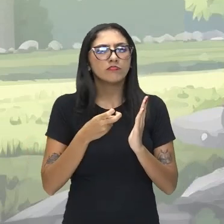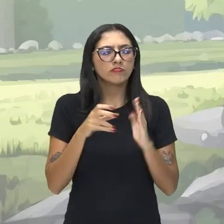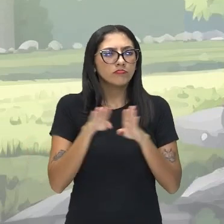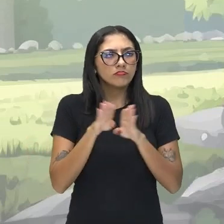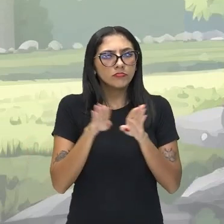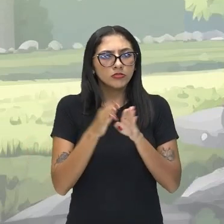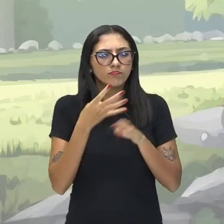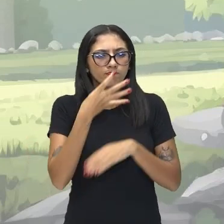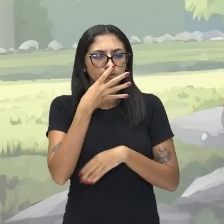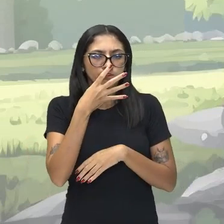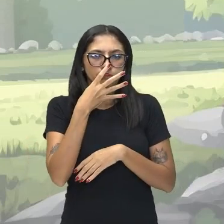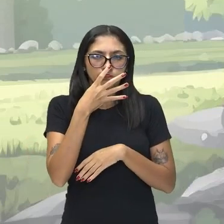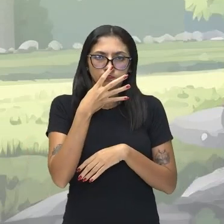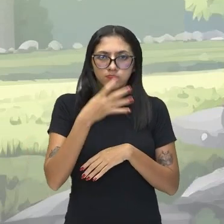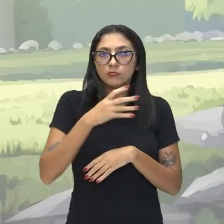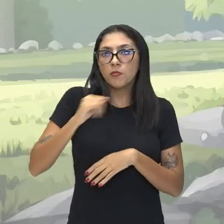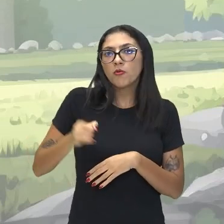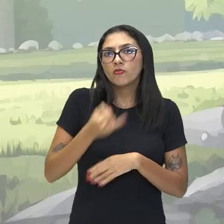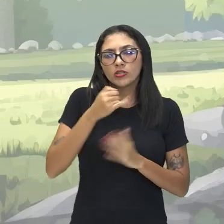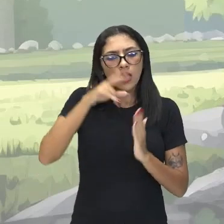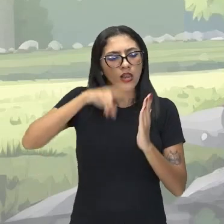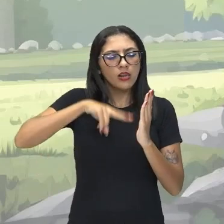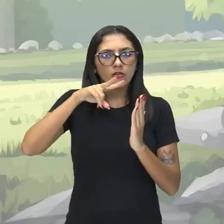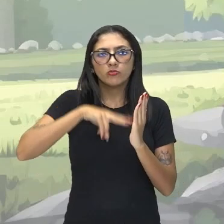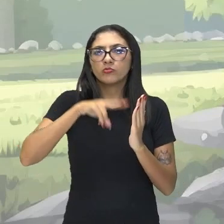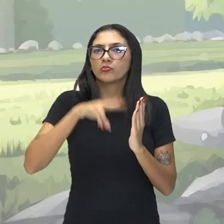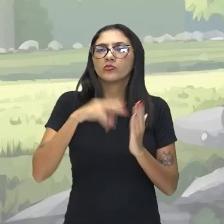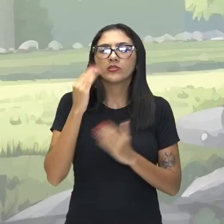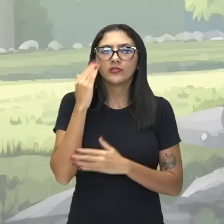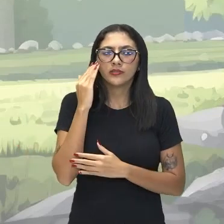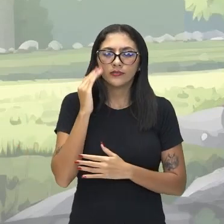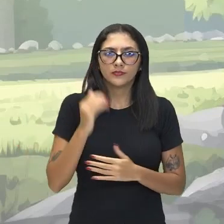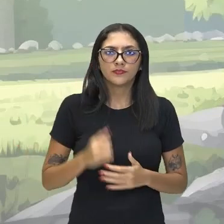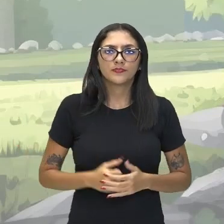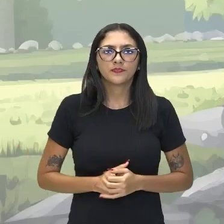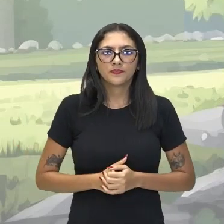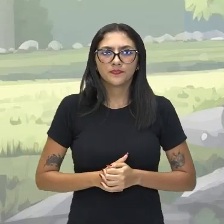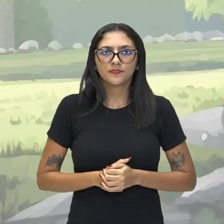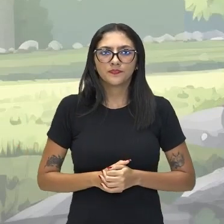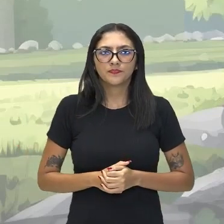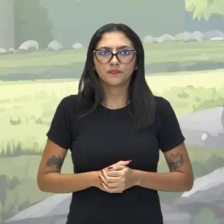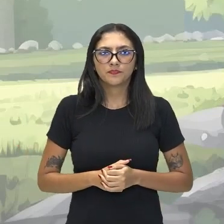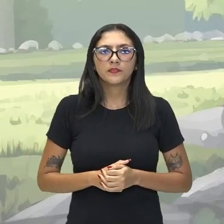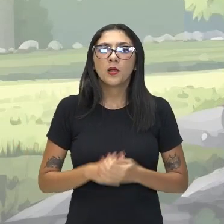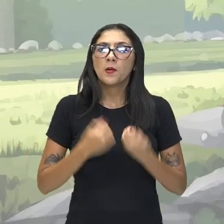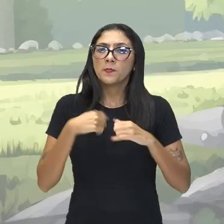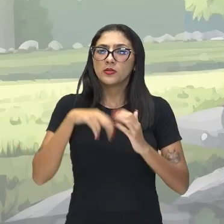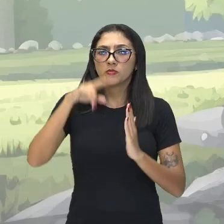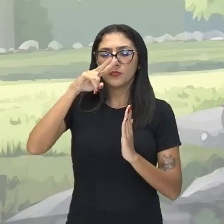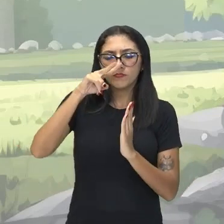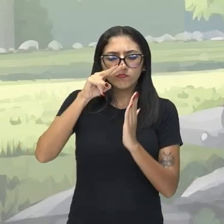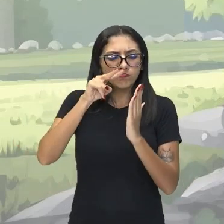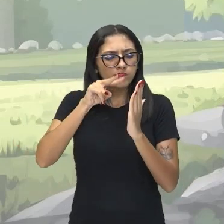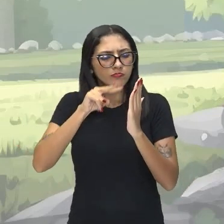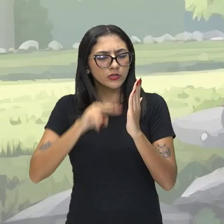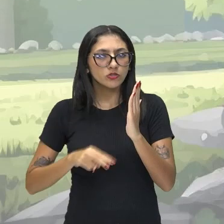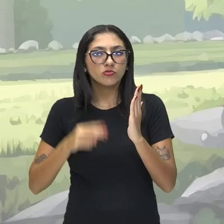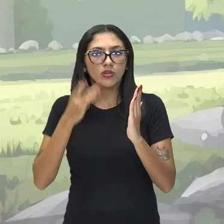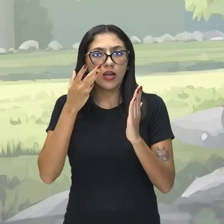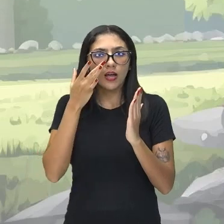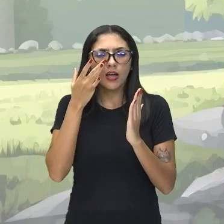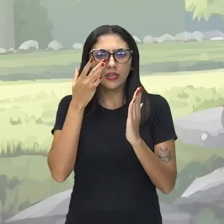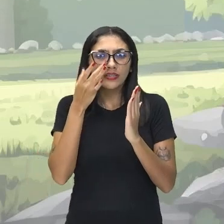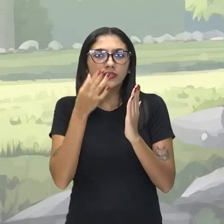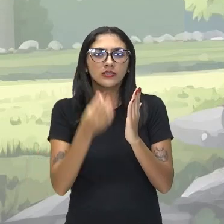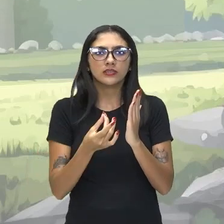ele. Realmente o que está acontecendo ali na narrativa. Continuando. Exige uma leitura que descortine não só